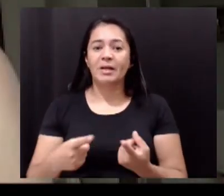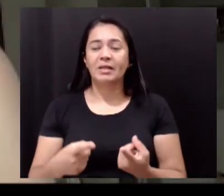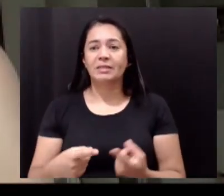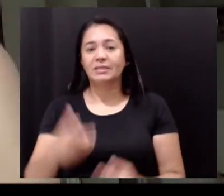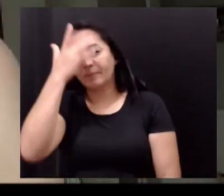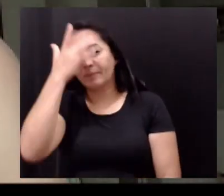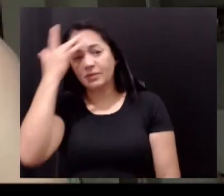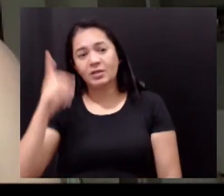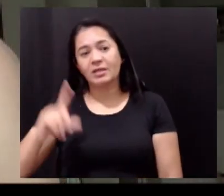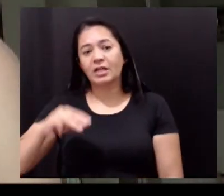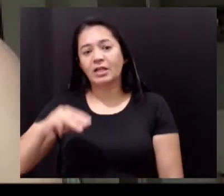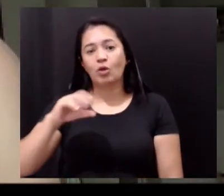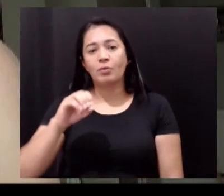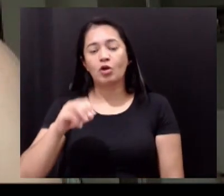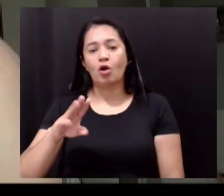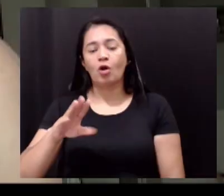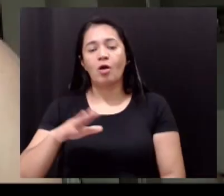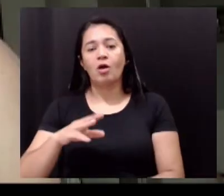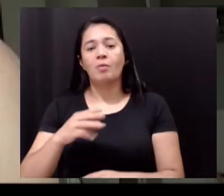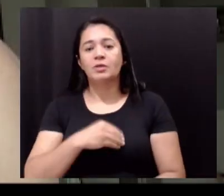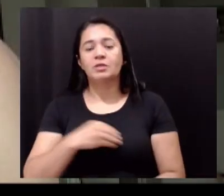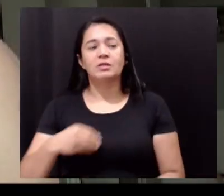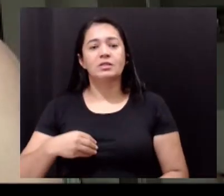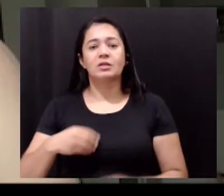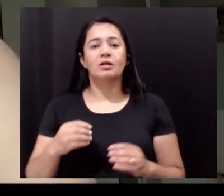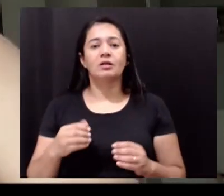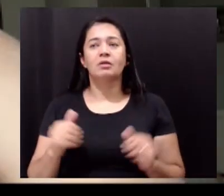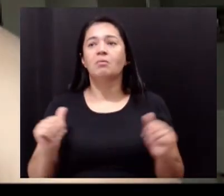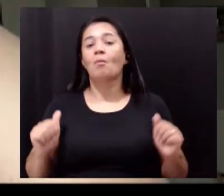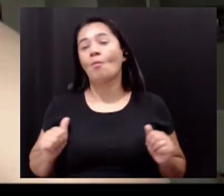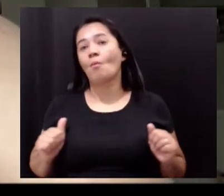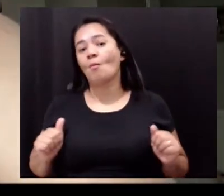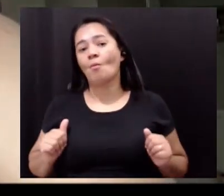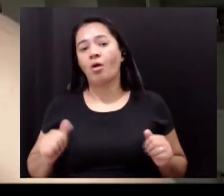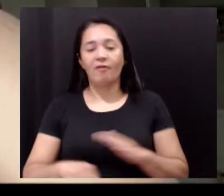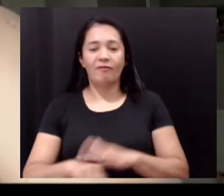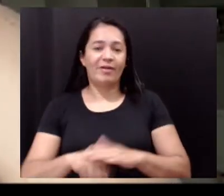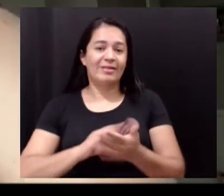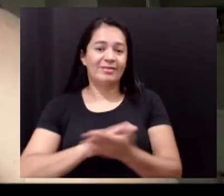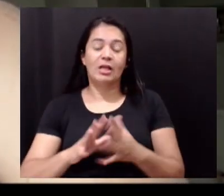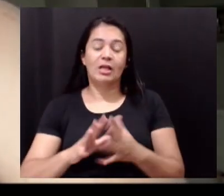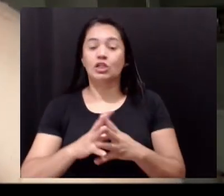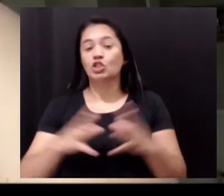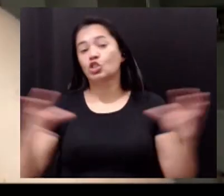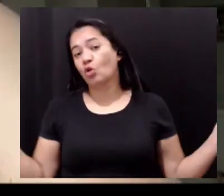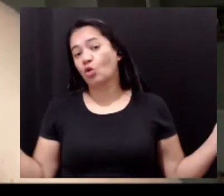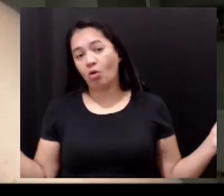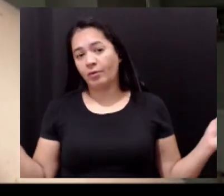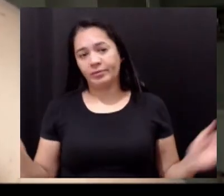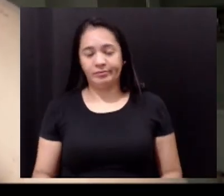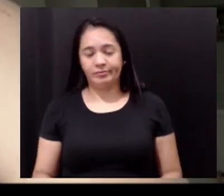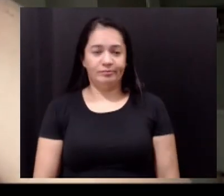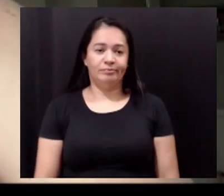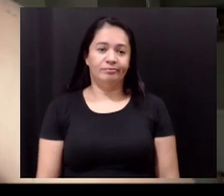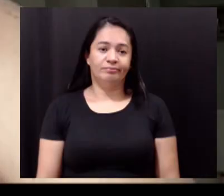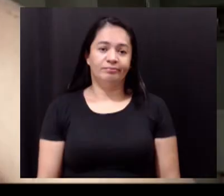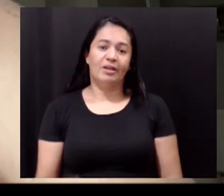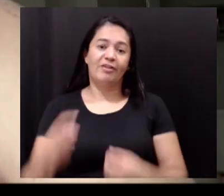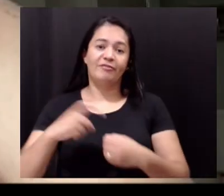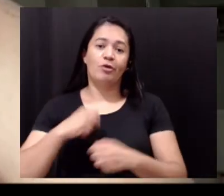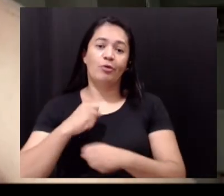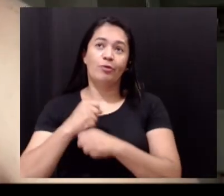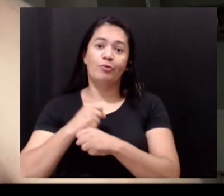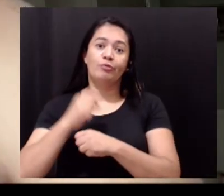faz exame, né? Some, não aparece, volta anos depois. E aí que acontece, às vezes, da